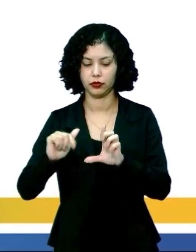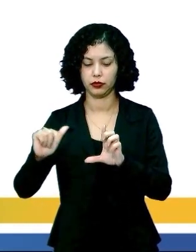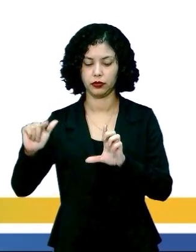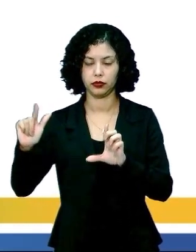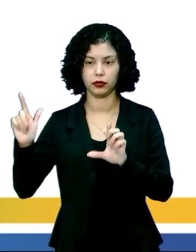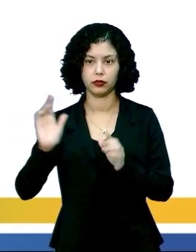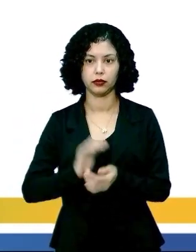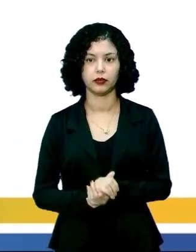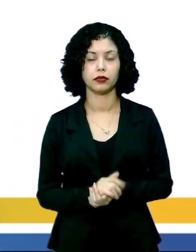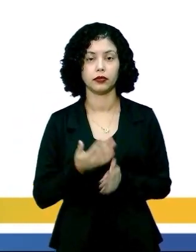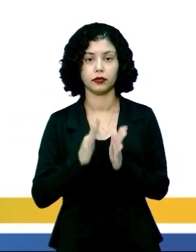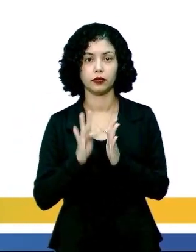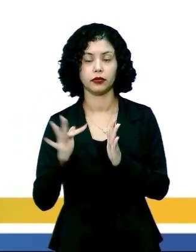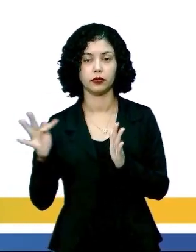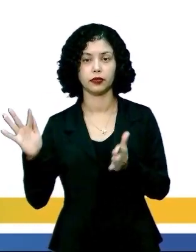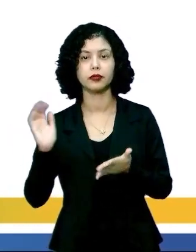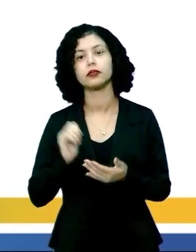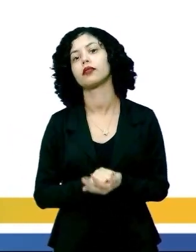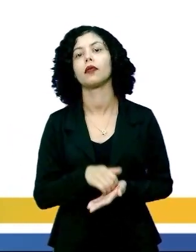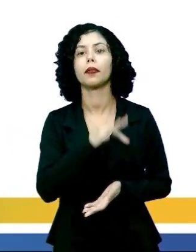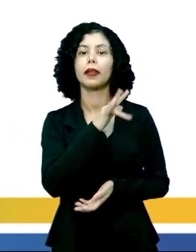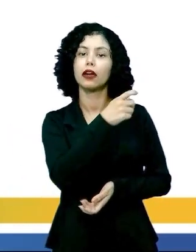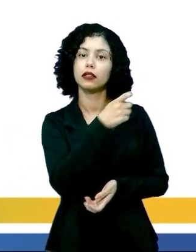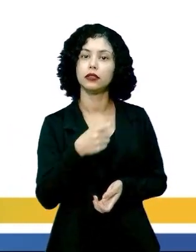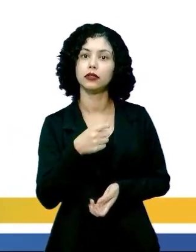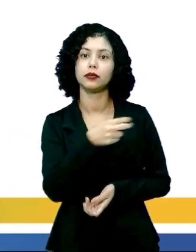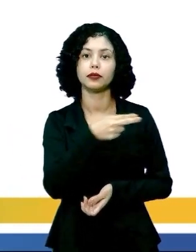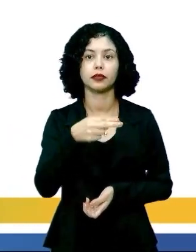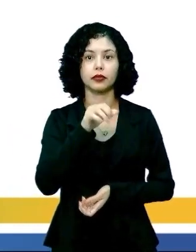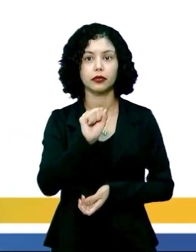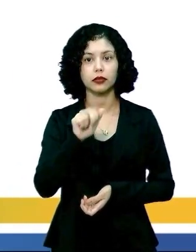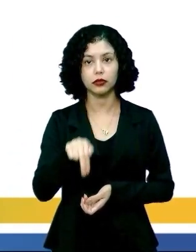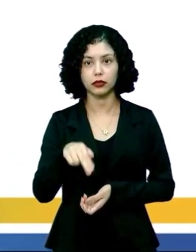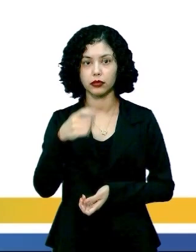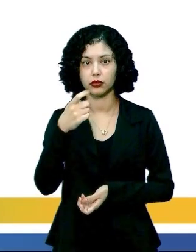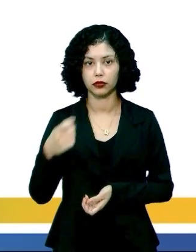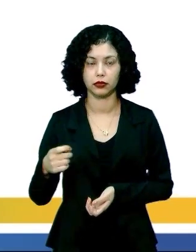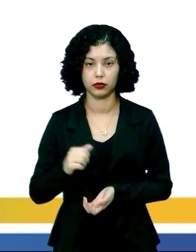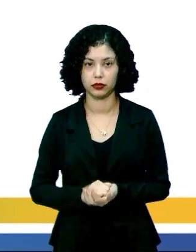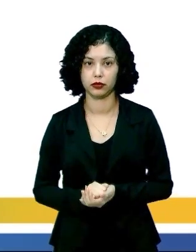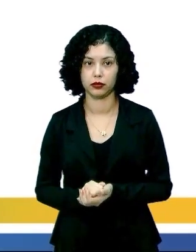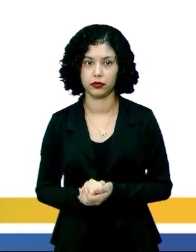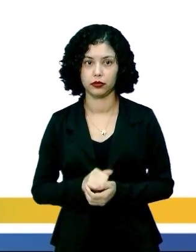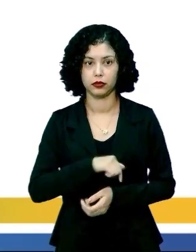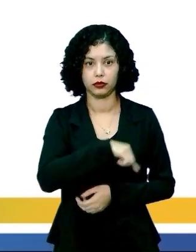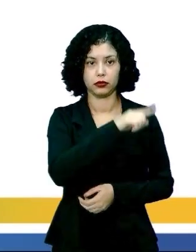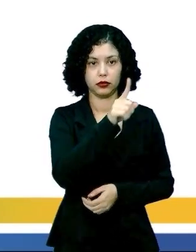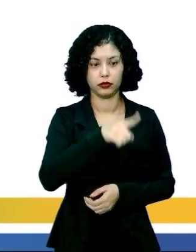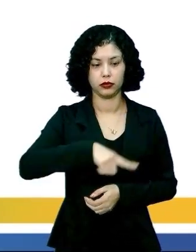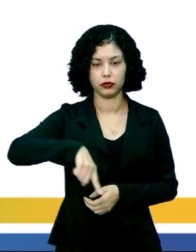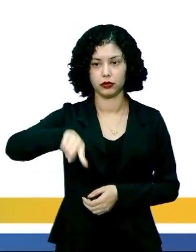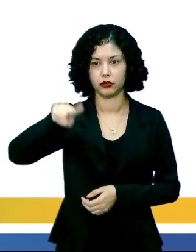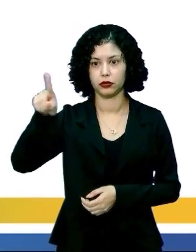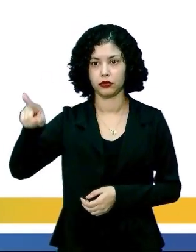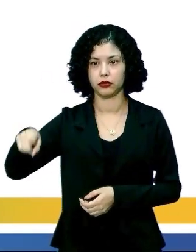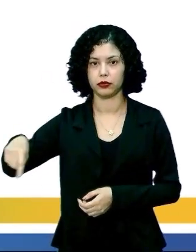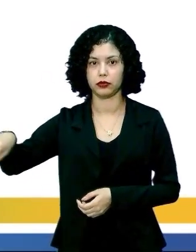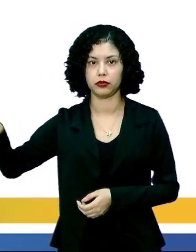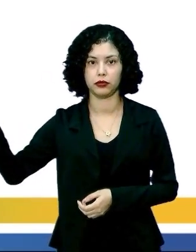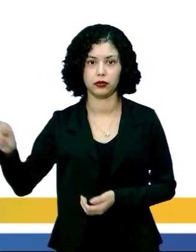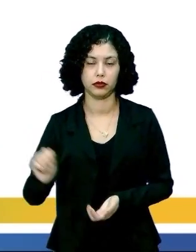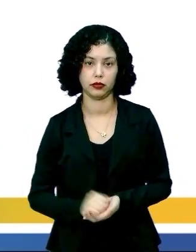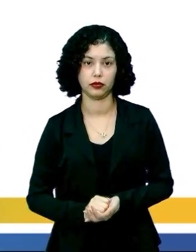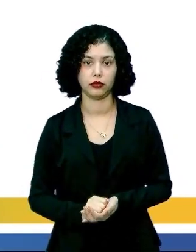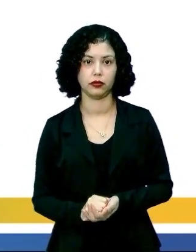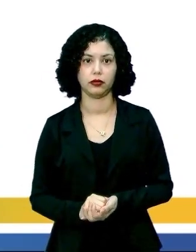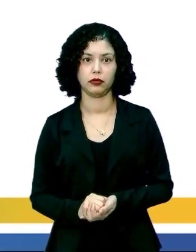gráfica da função. O f de x é igual a seno de x. Então, olha aí, como é fácil da gente notar quando